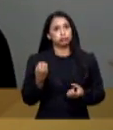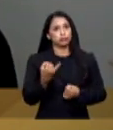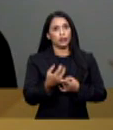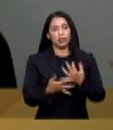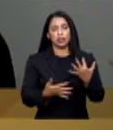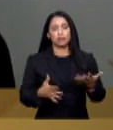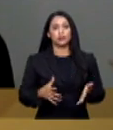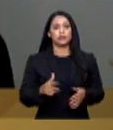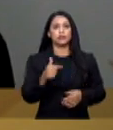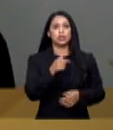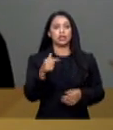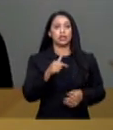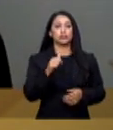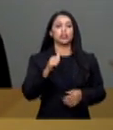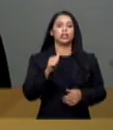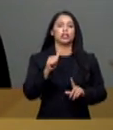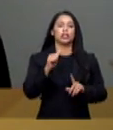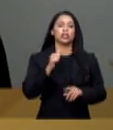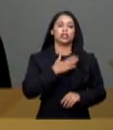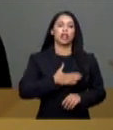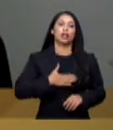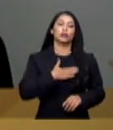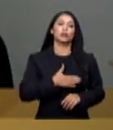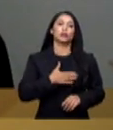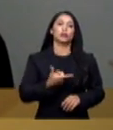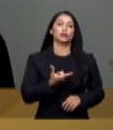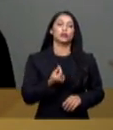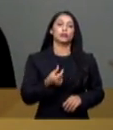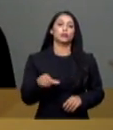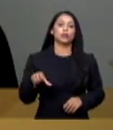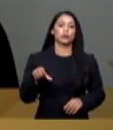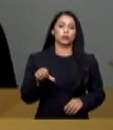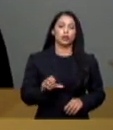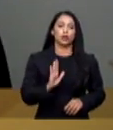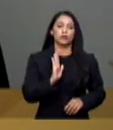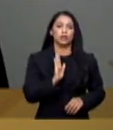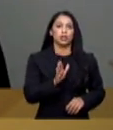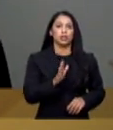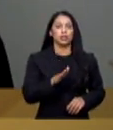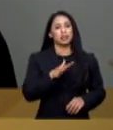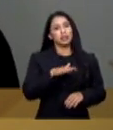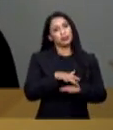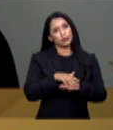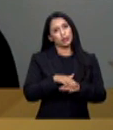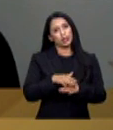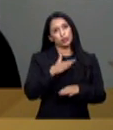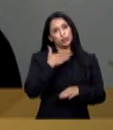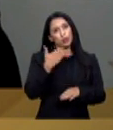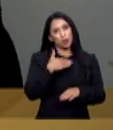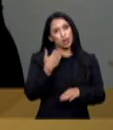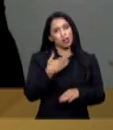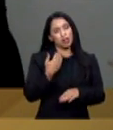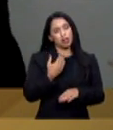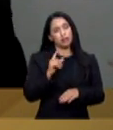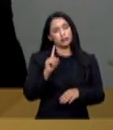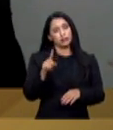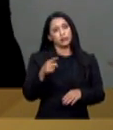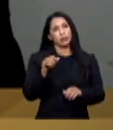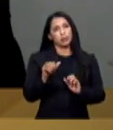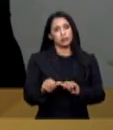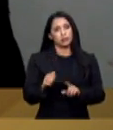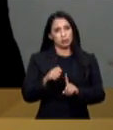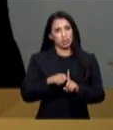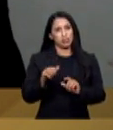7 de agosto de 2009, nosso colega já estava doente, morreu no dia 1º de setembro daquele ano.